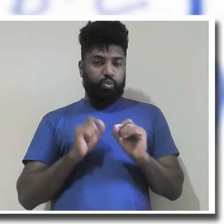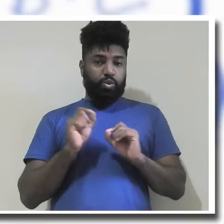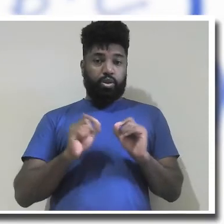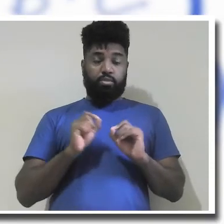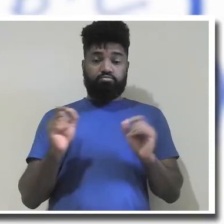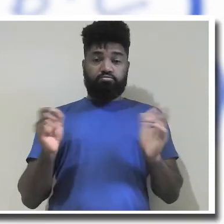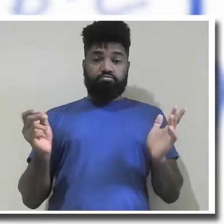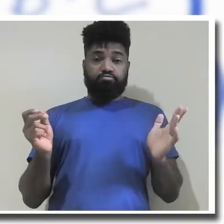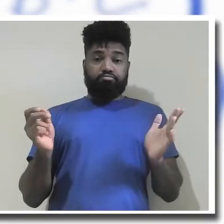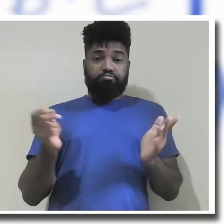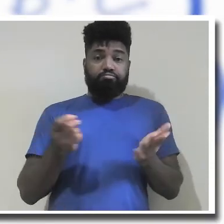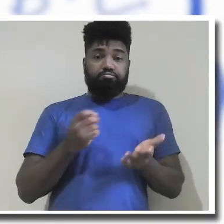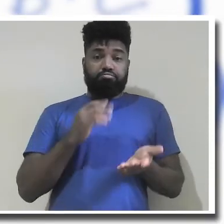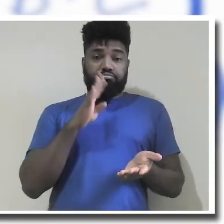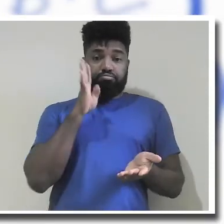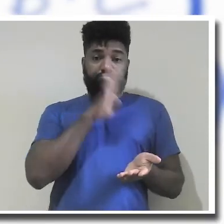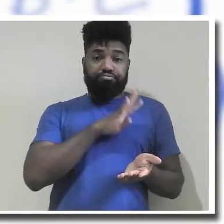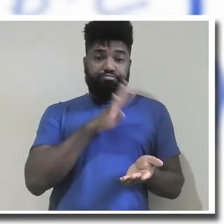absurdo.